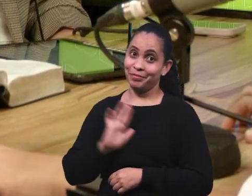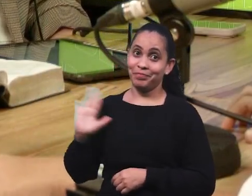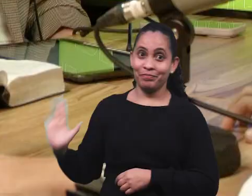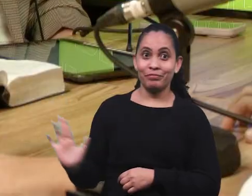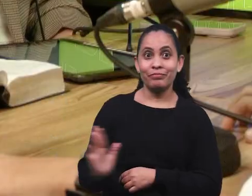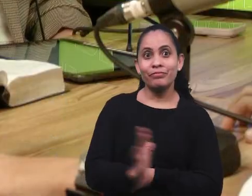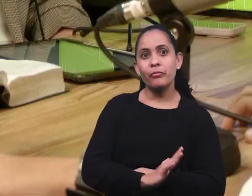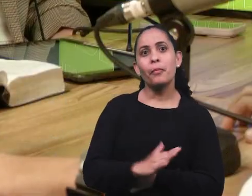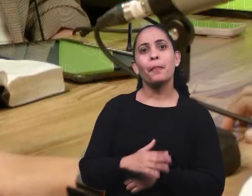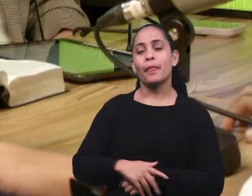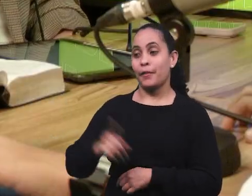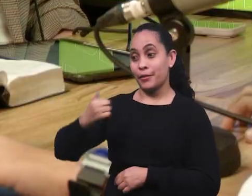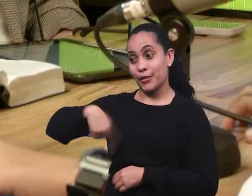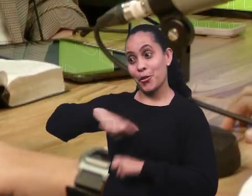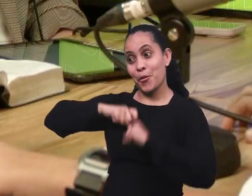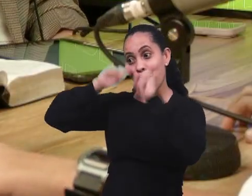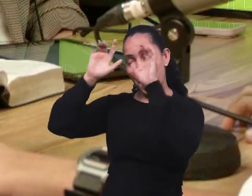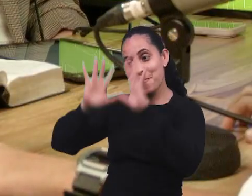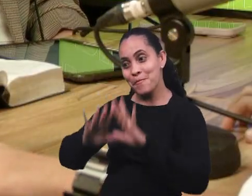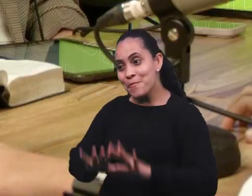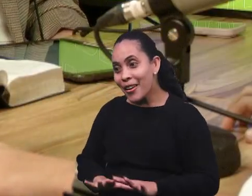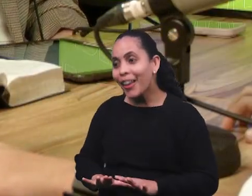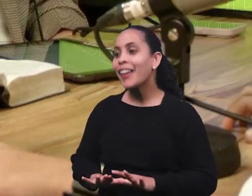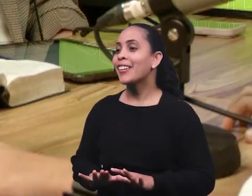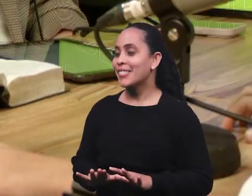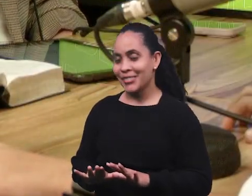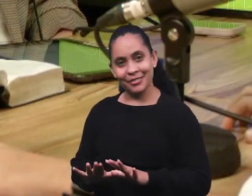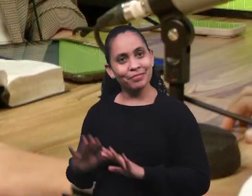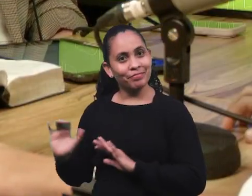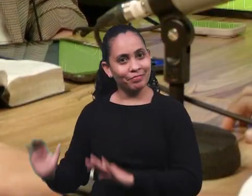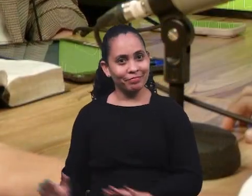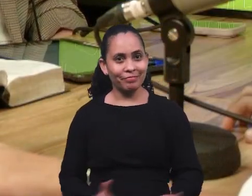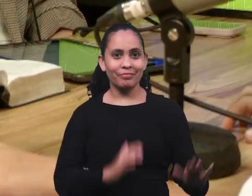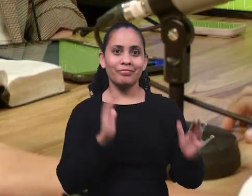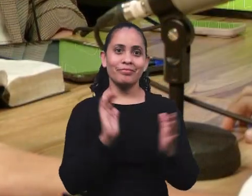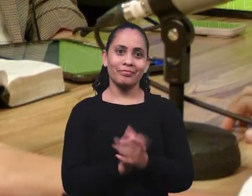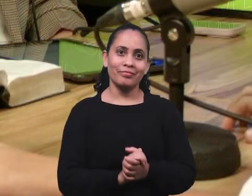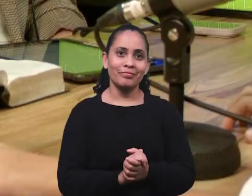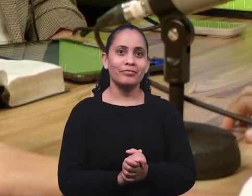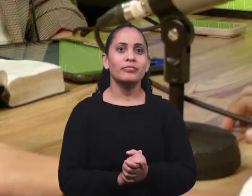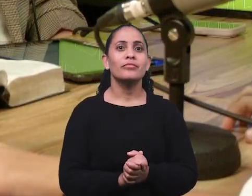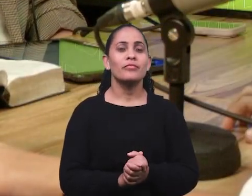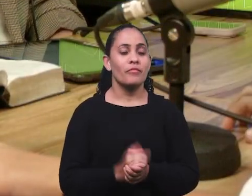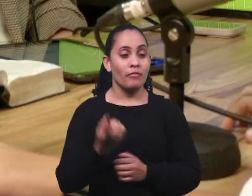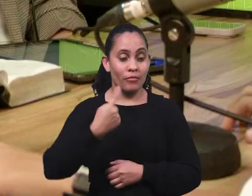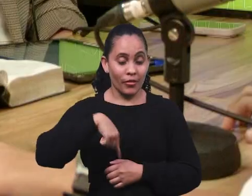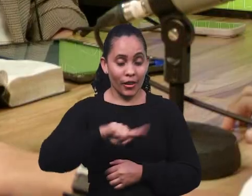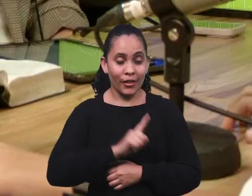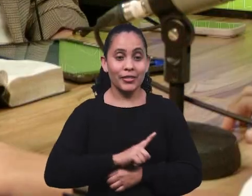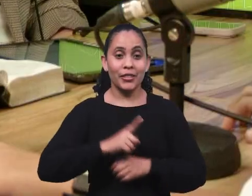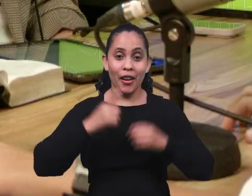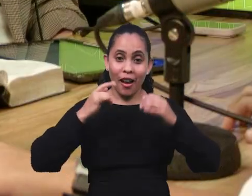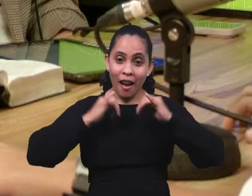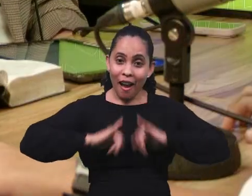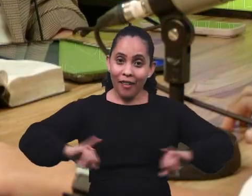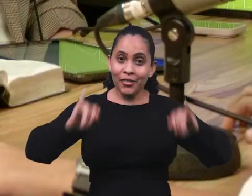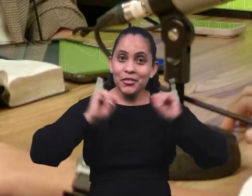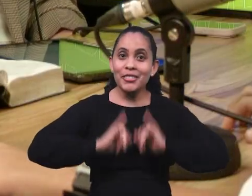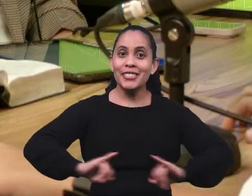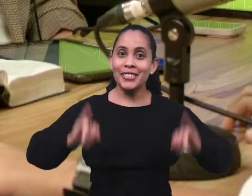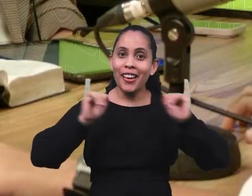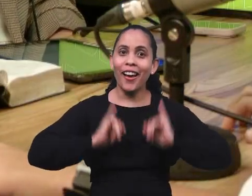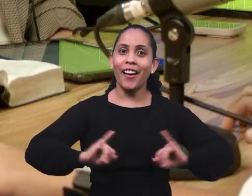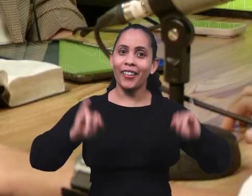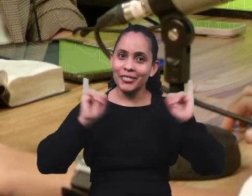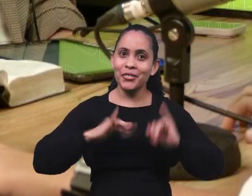bênção. Sim. Vocês são canal de bênção. Vocês são, né, Sim, esses mensageiros das boas das novas boas